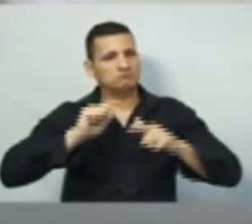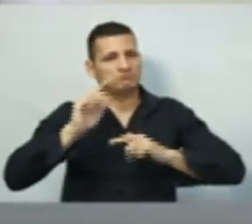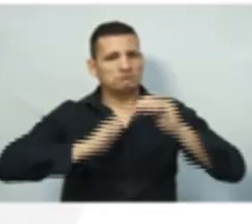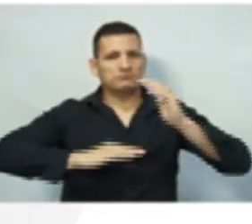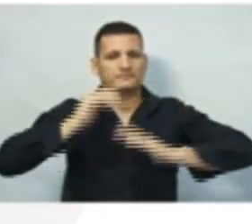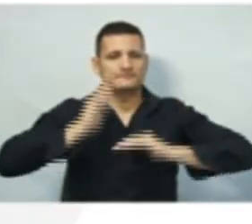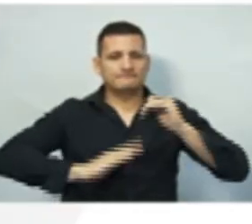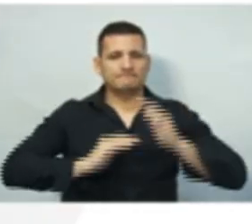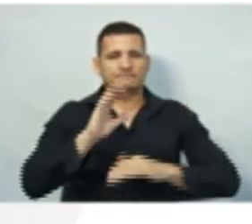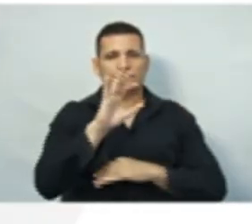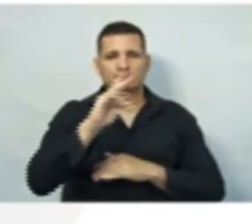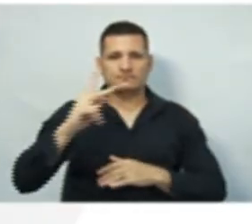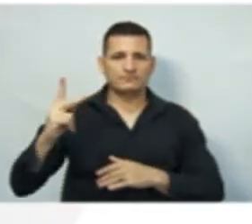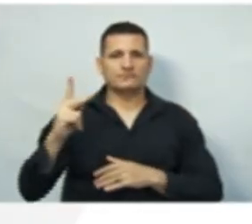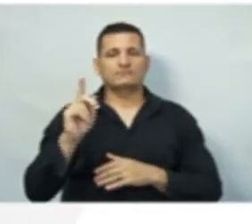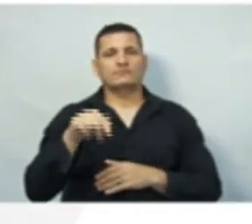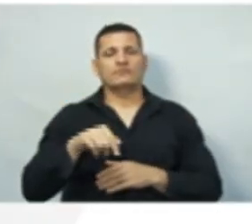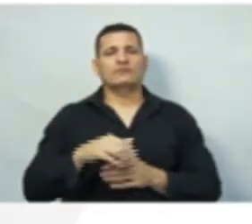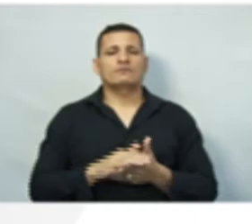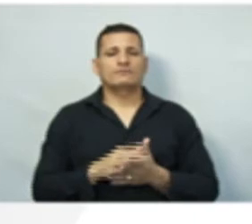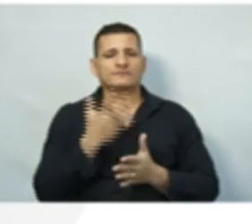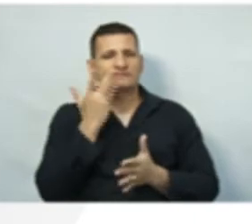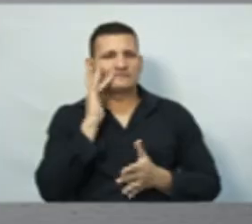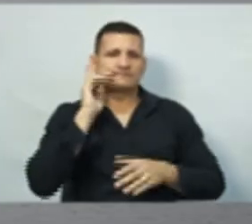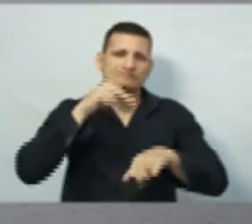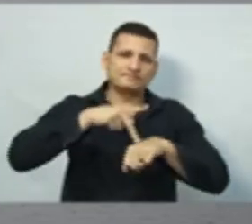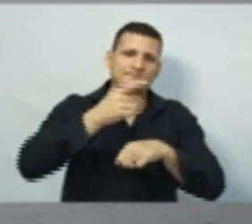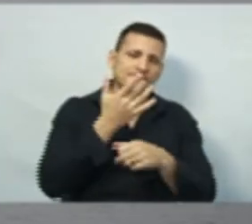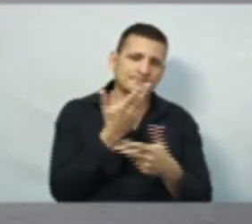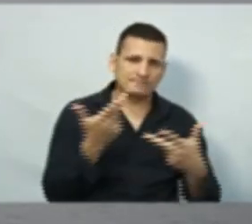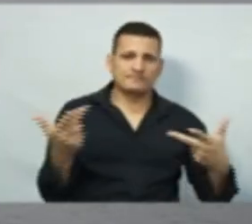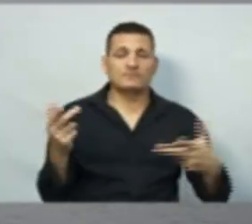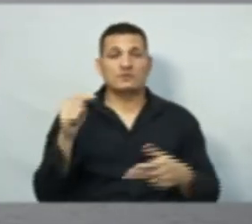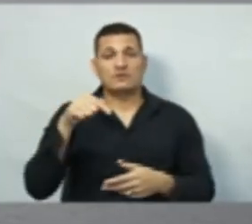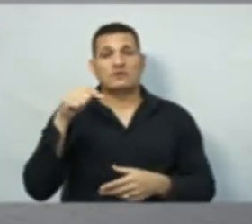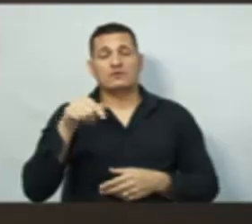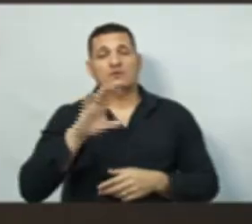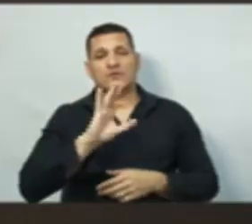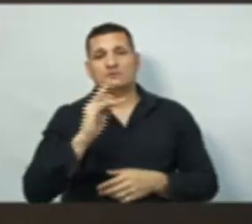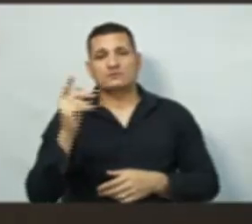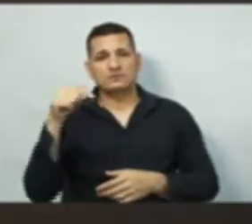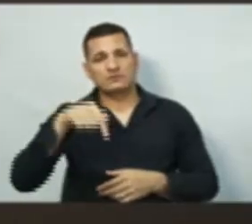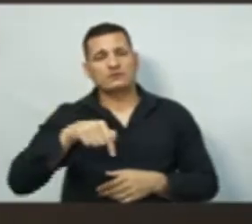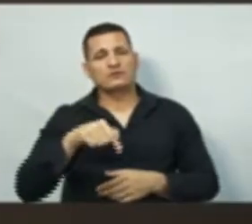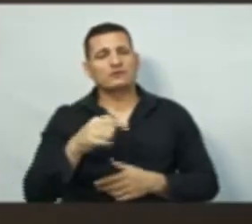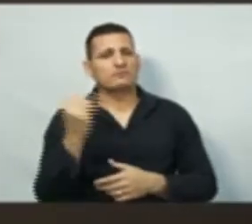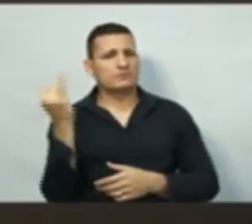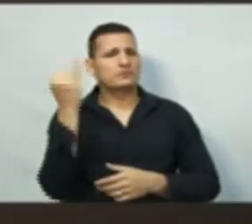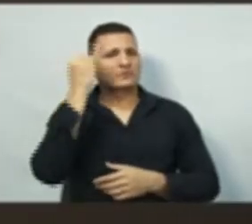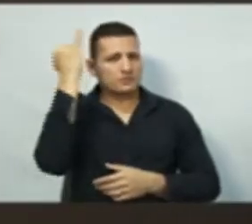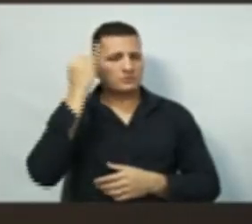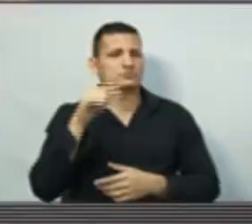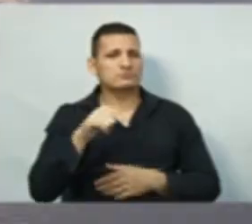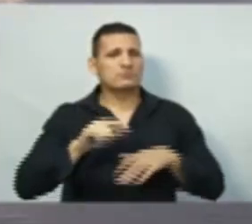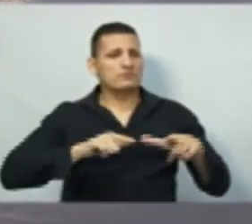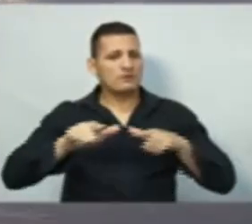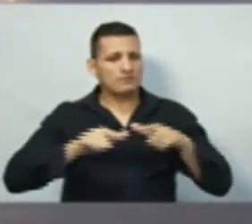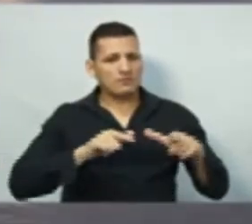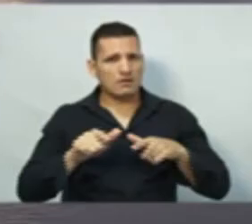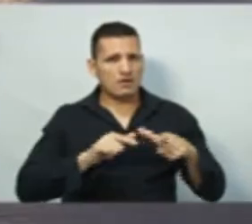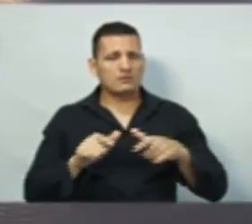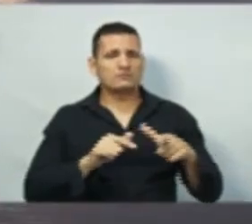profissionais. Cooperativismo mineral. As cooperativas de mineração são muito importantes para o trabalho de